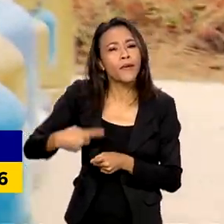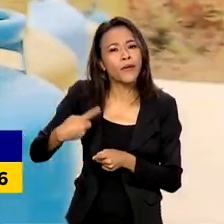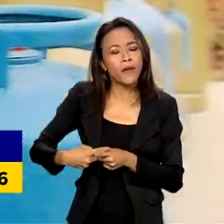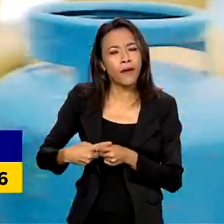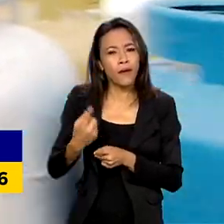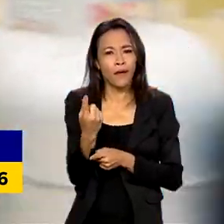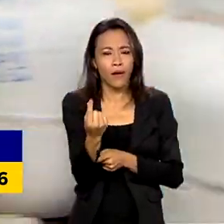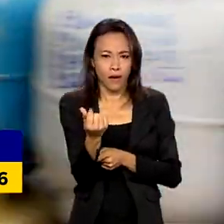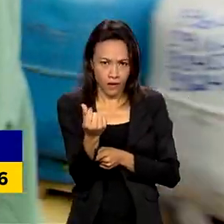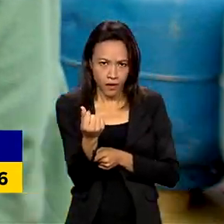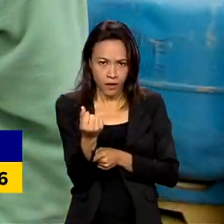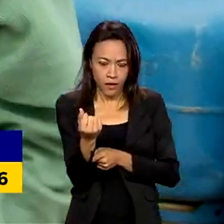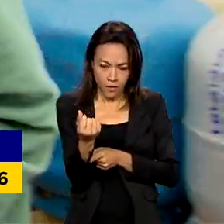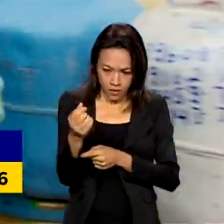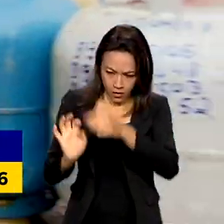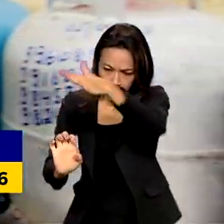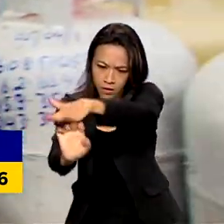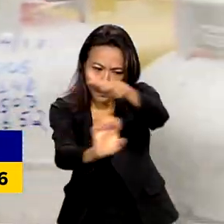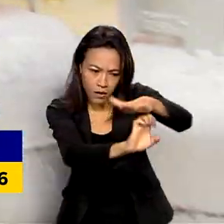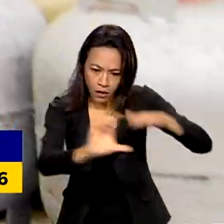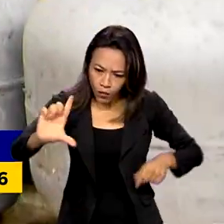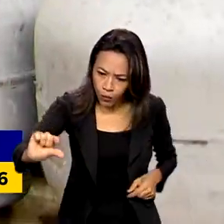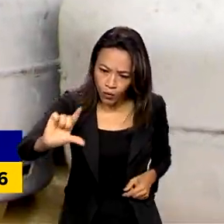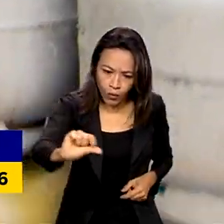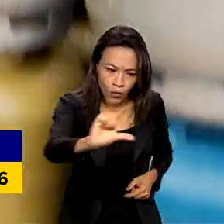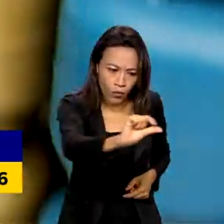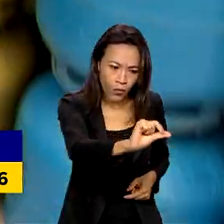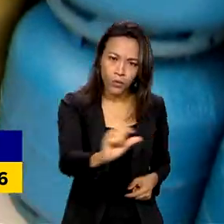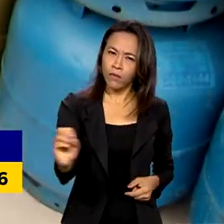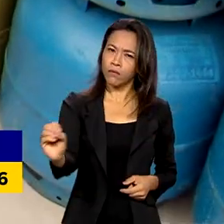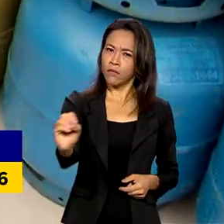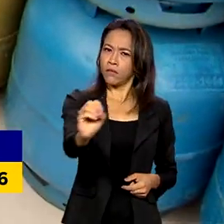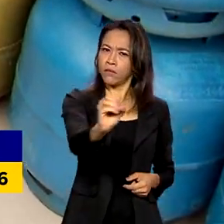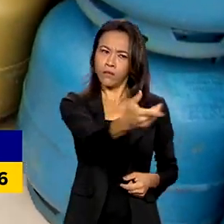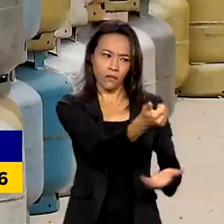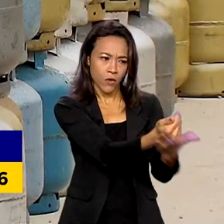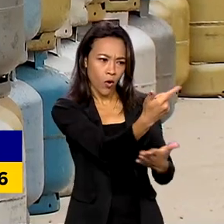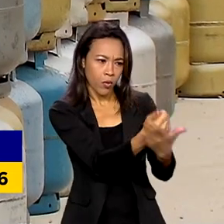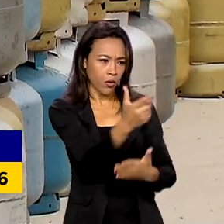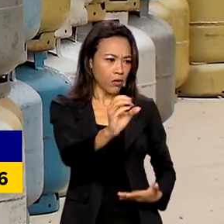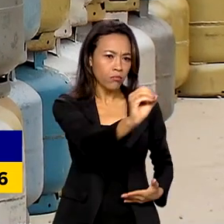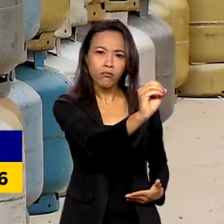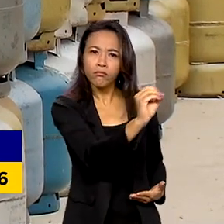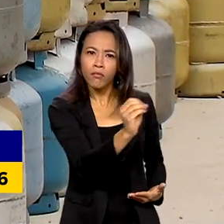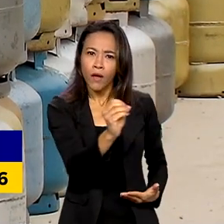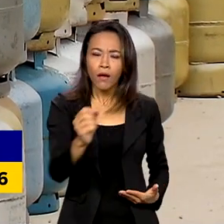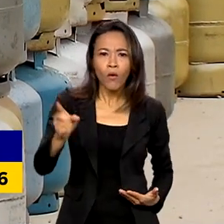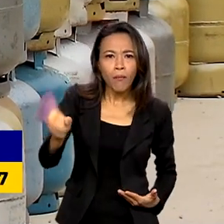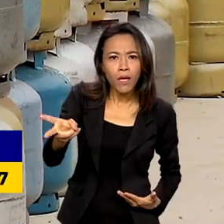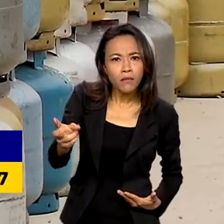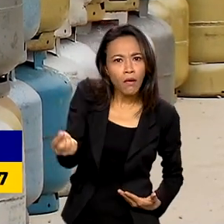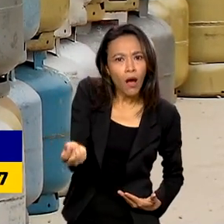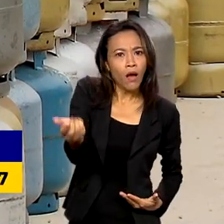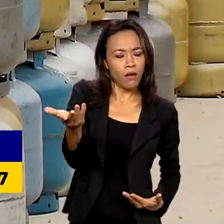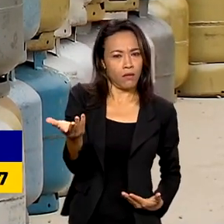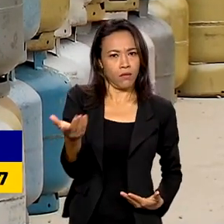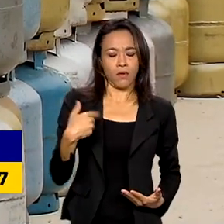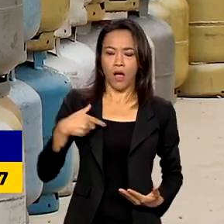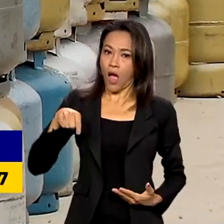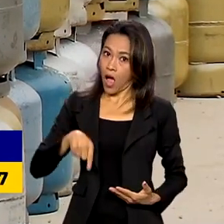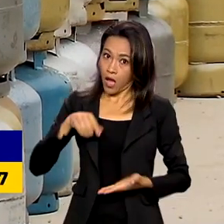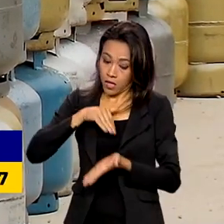do gás de cozinha nas refinarias não tem chegado ao consumidor final. Por isso, o órgão notificou